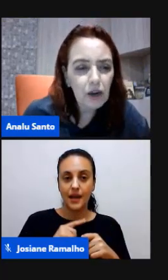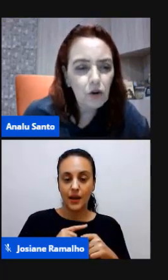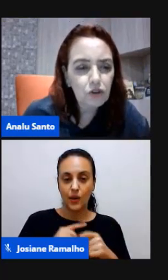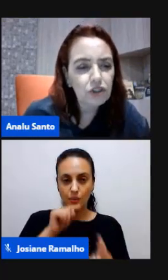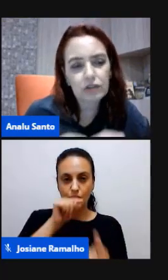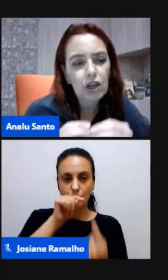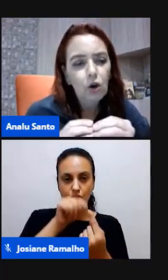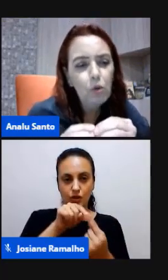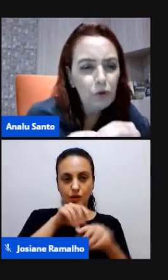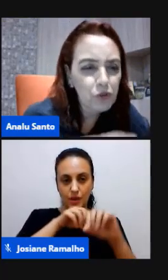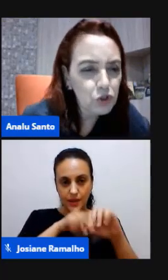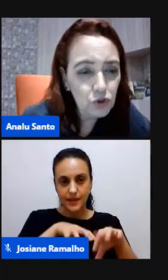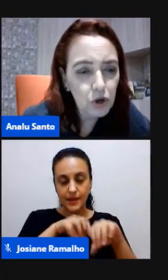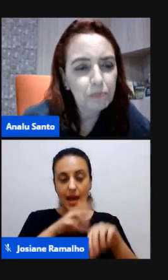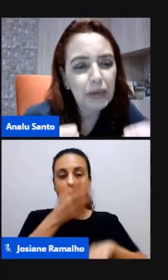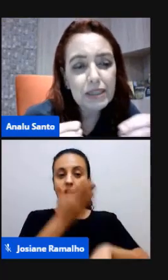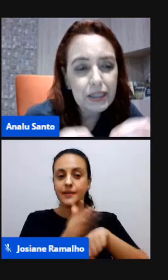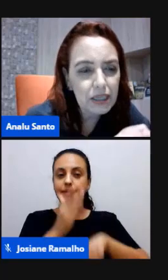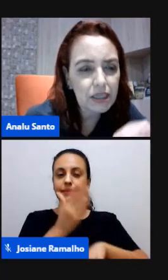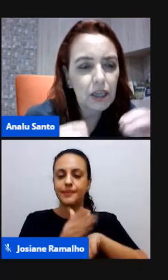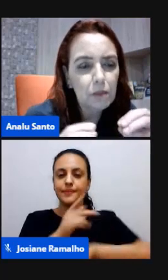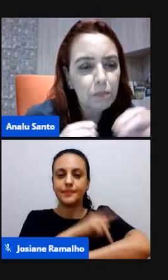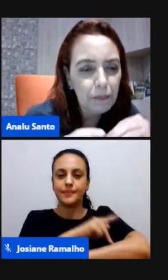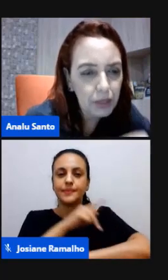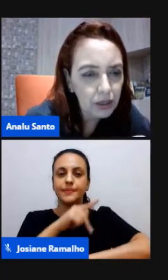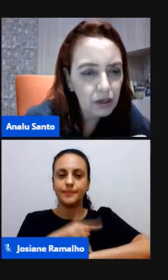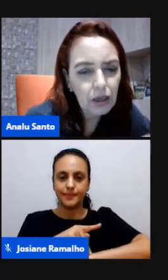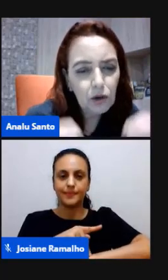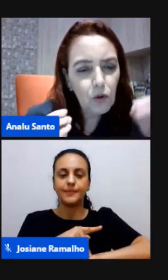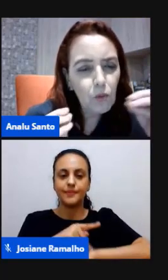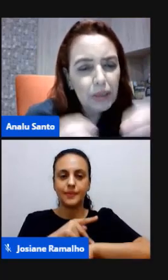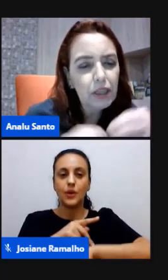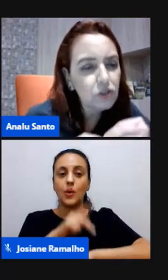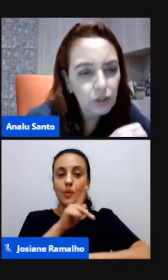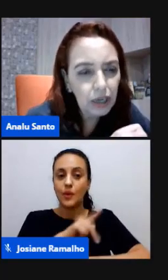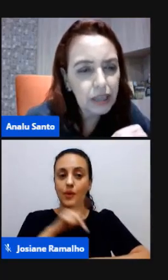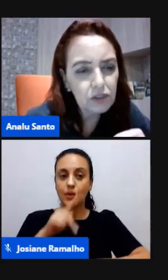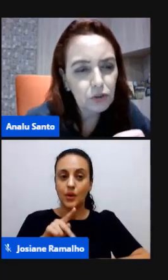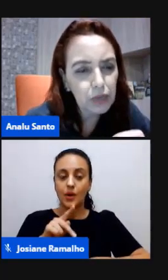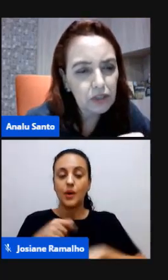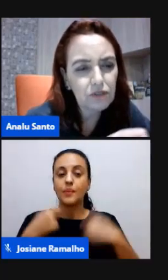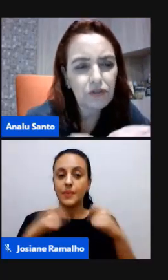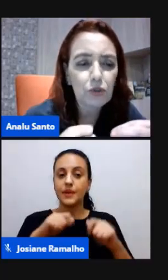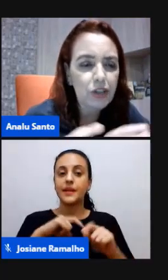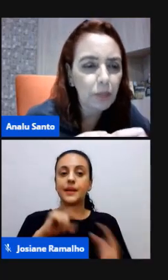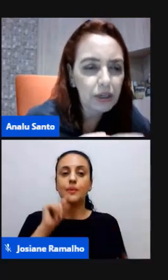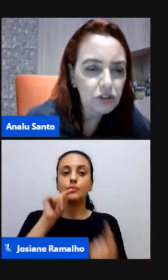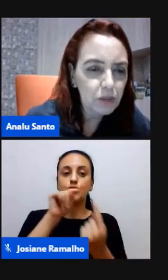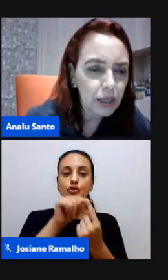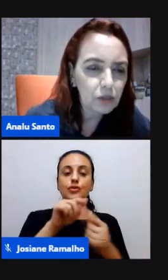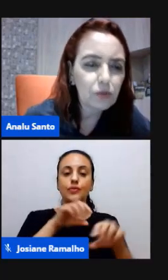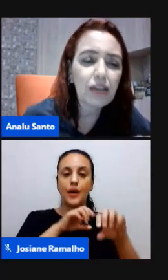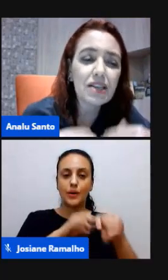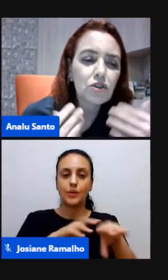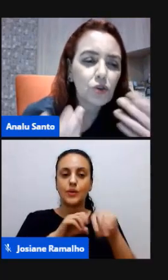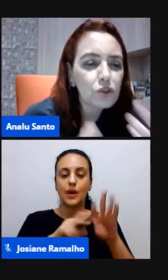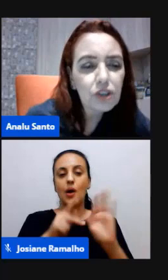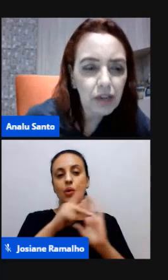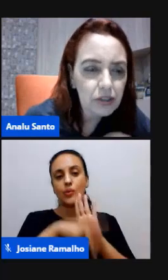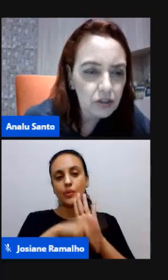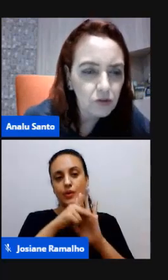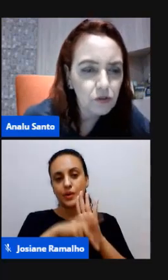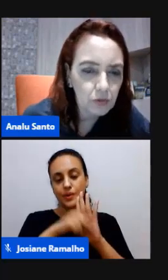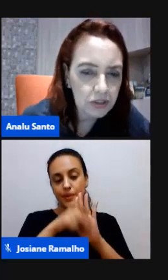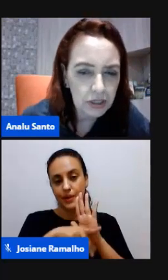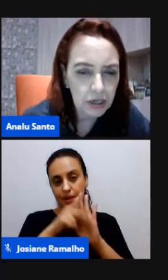práticas pedagógicas. O professor precisa imprimir uma intencionalidade educativa no seu planejamento, nas ações